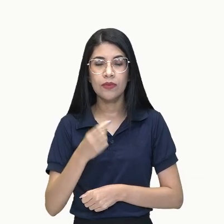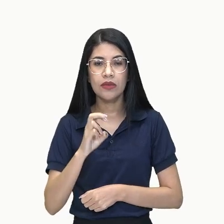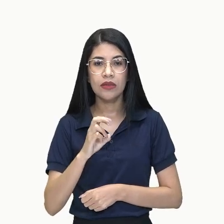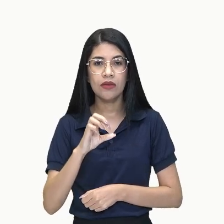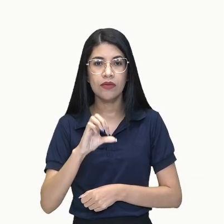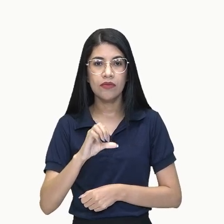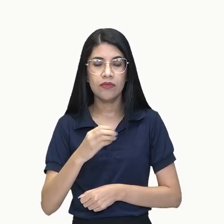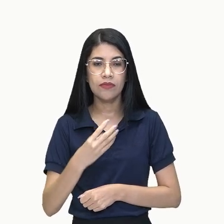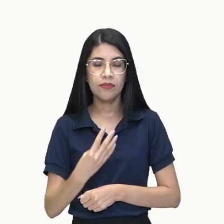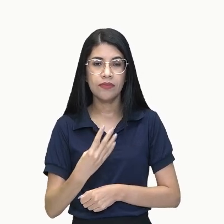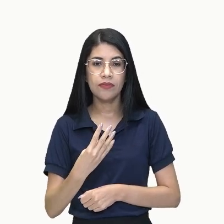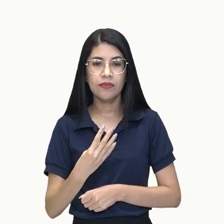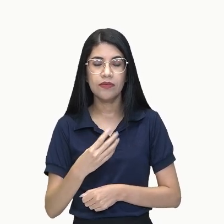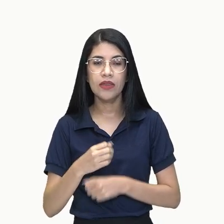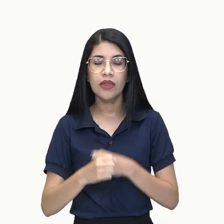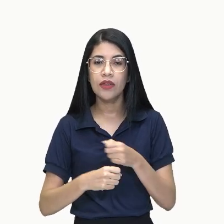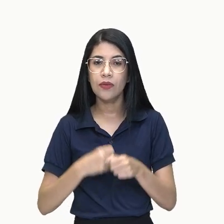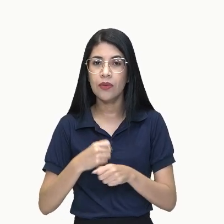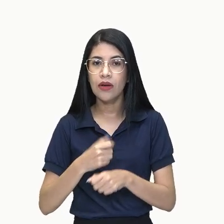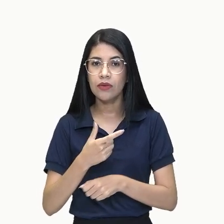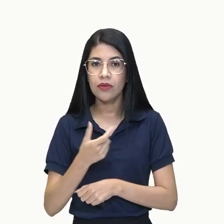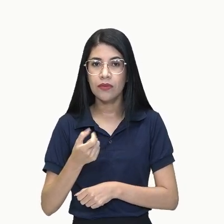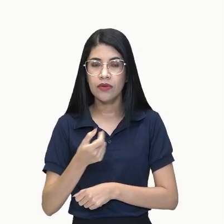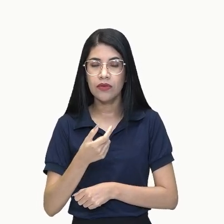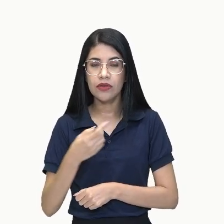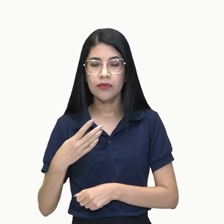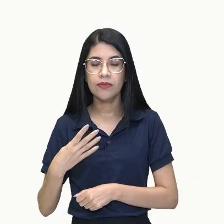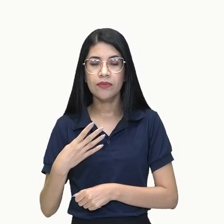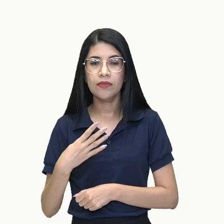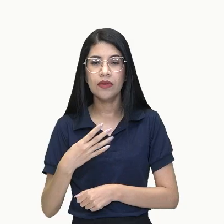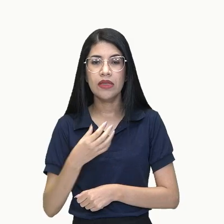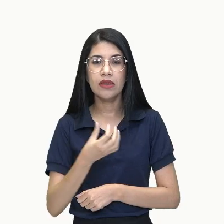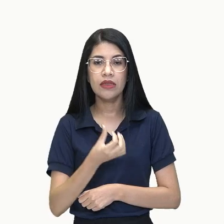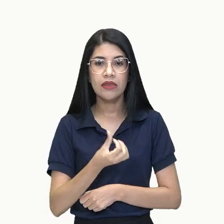11.594 e em 2024 nós temos